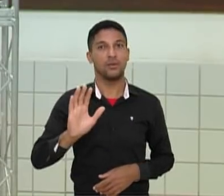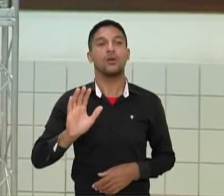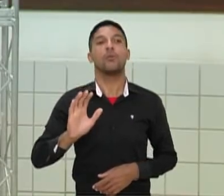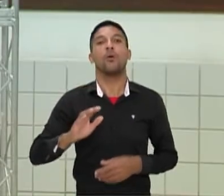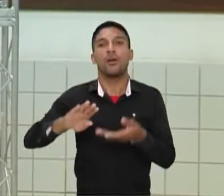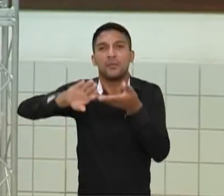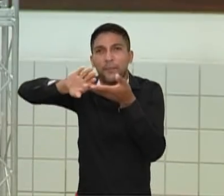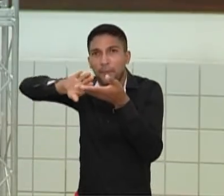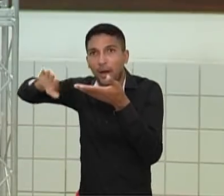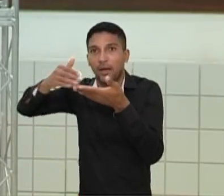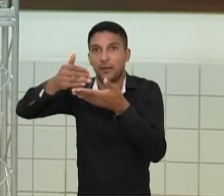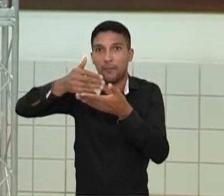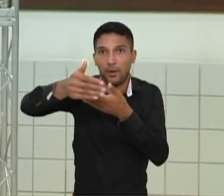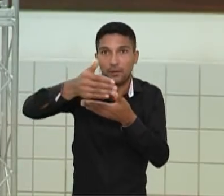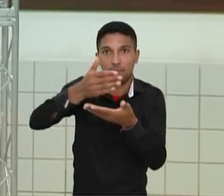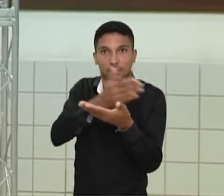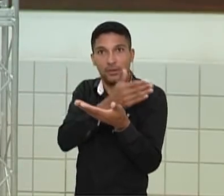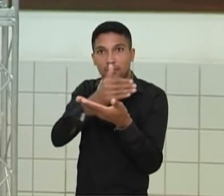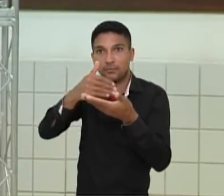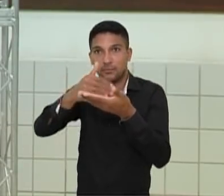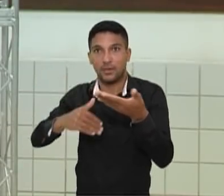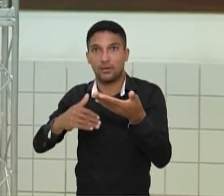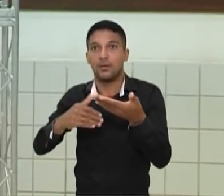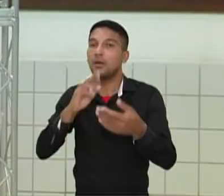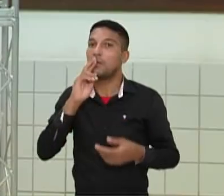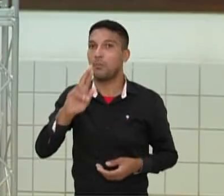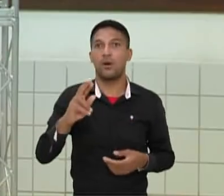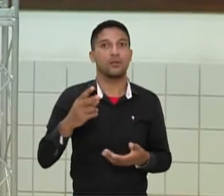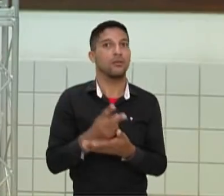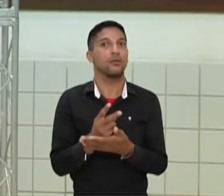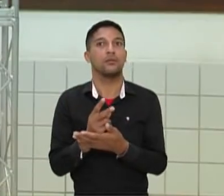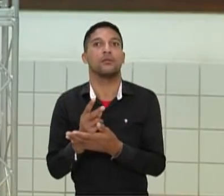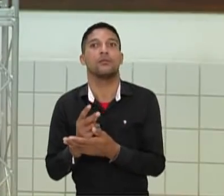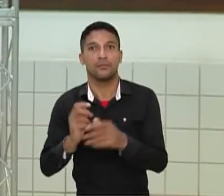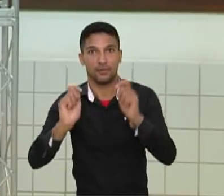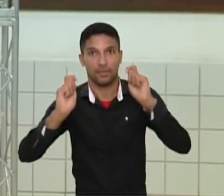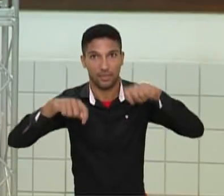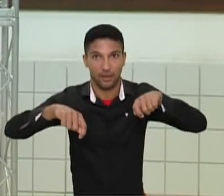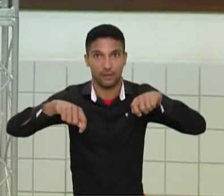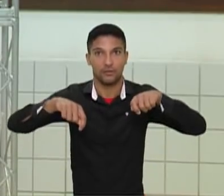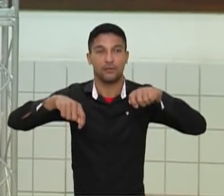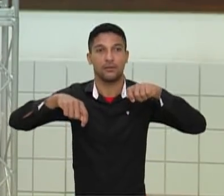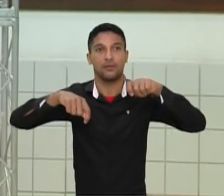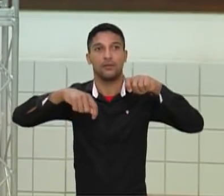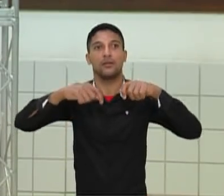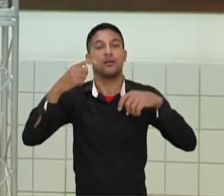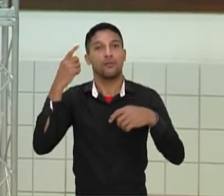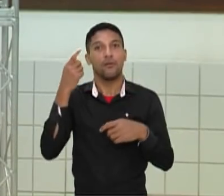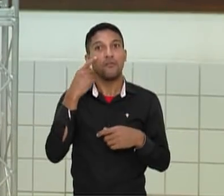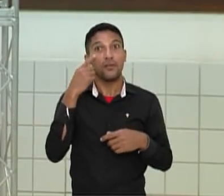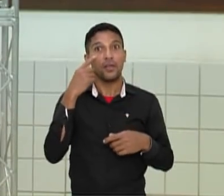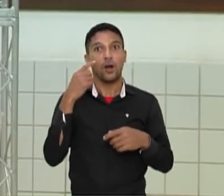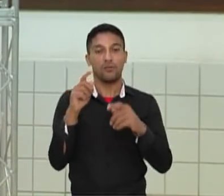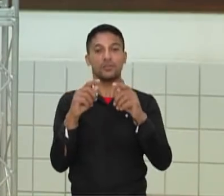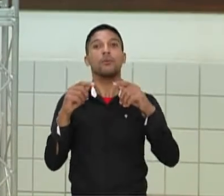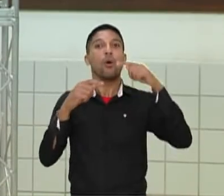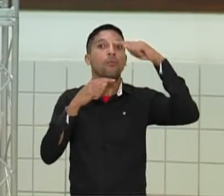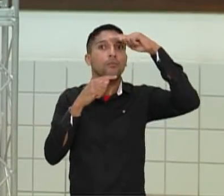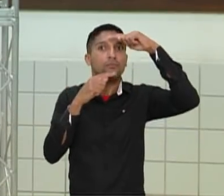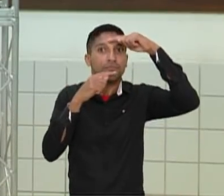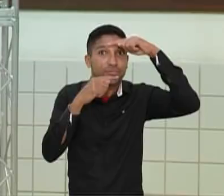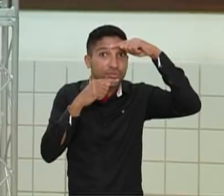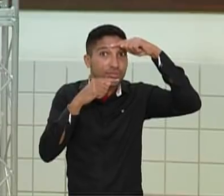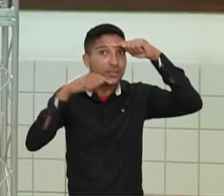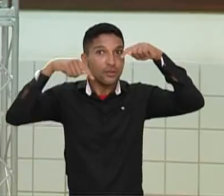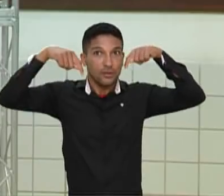diferente e chegar ao mesmo resultado. Então a ideia é repartir a figura, calcula a área dos pedaços